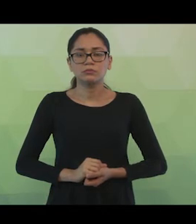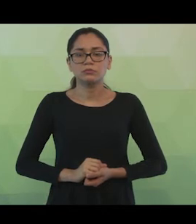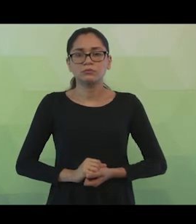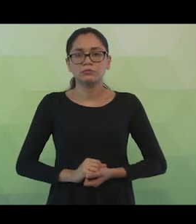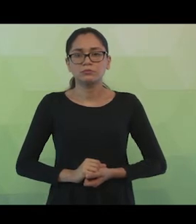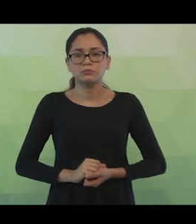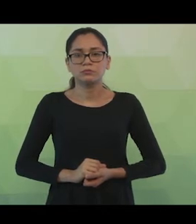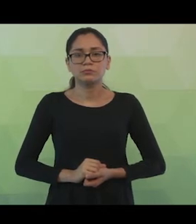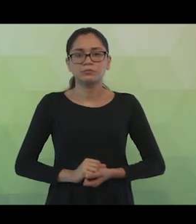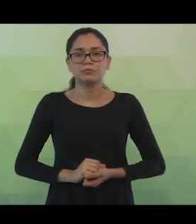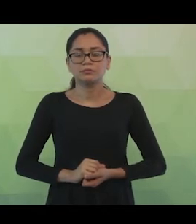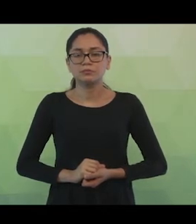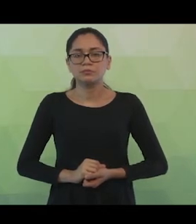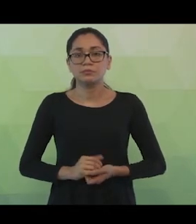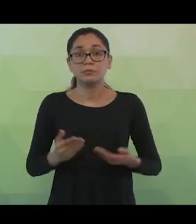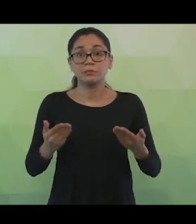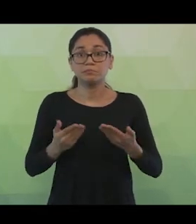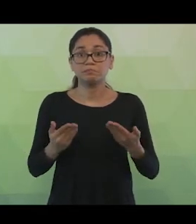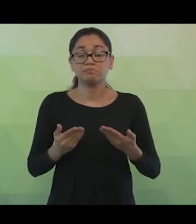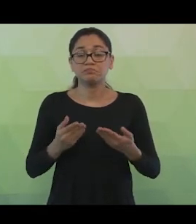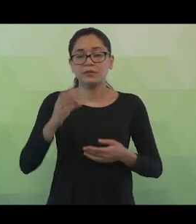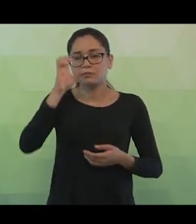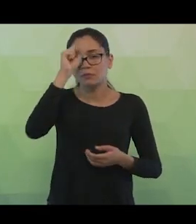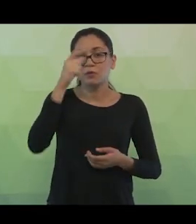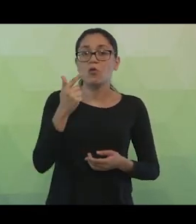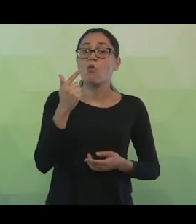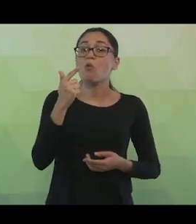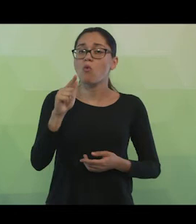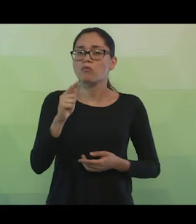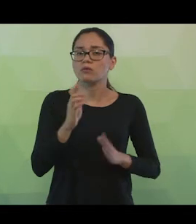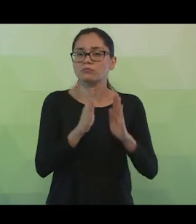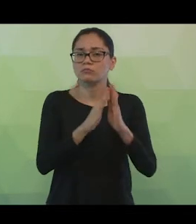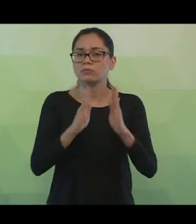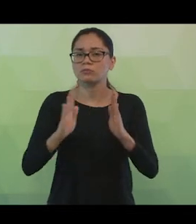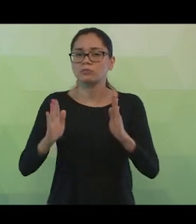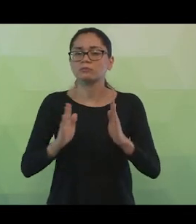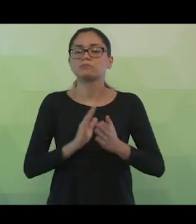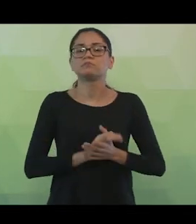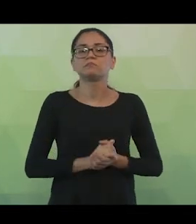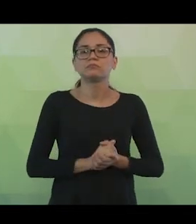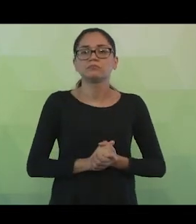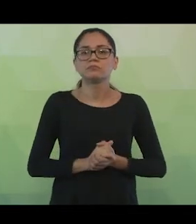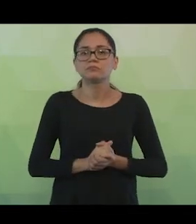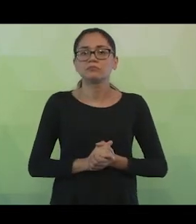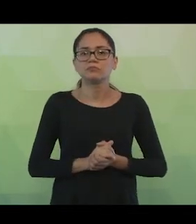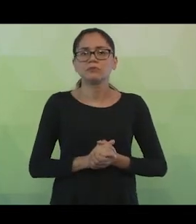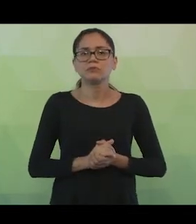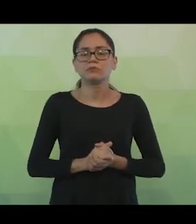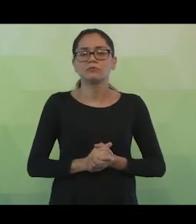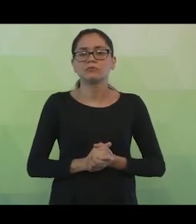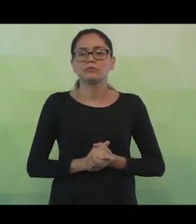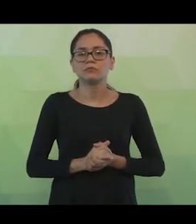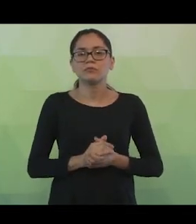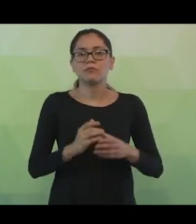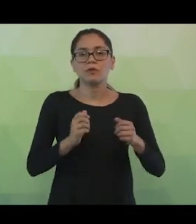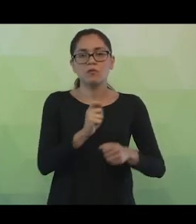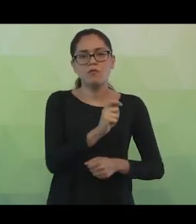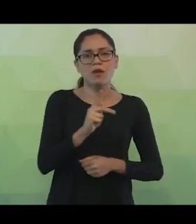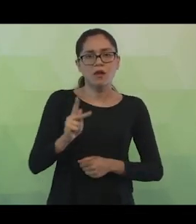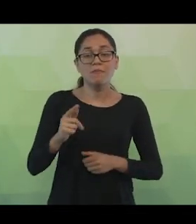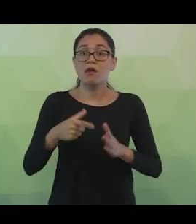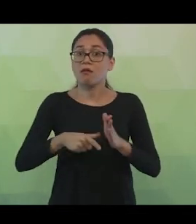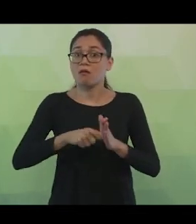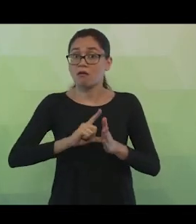Vamos aprender agora mais uma biblioteca, pois no programa anterior as